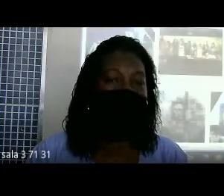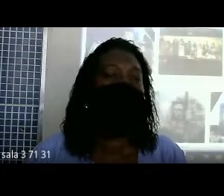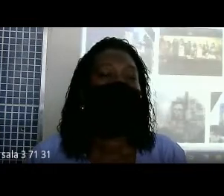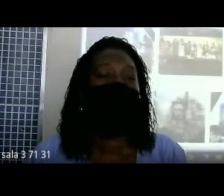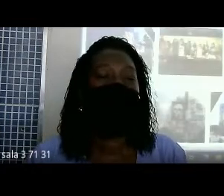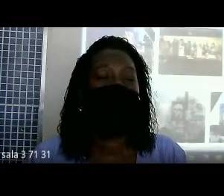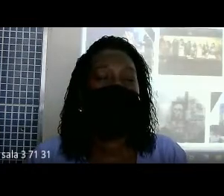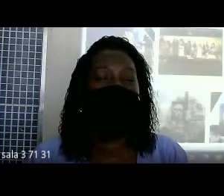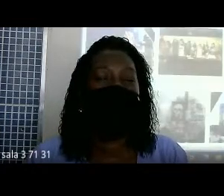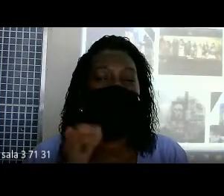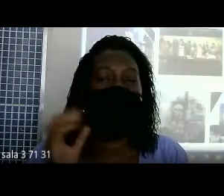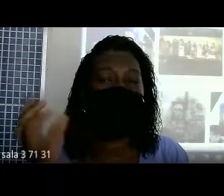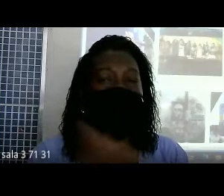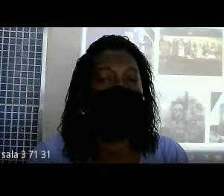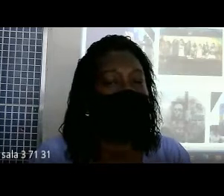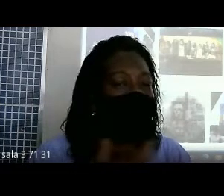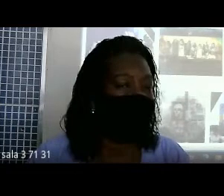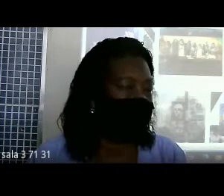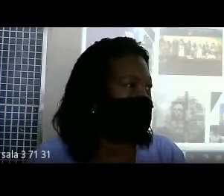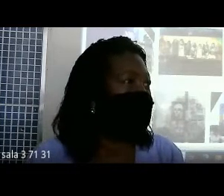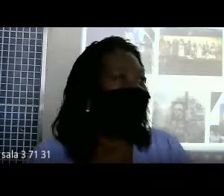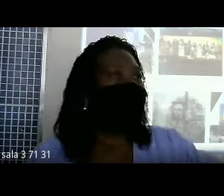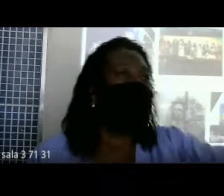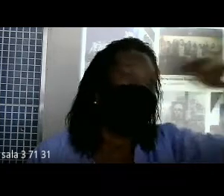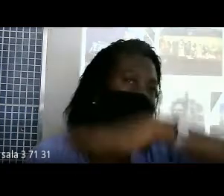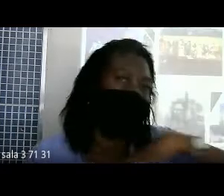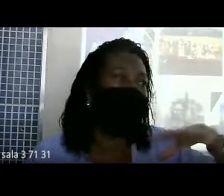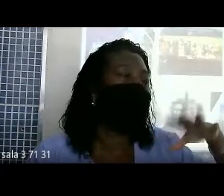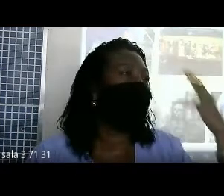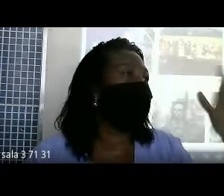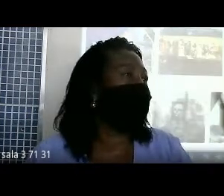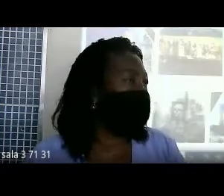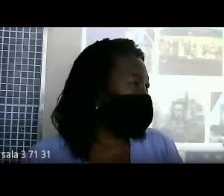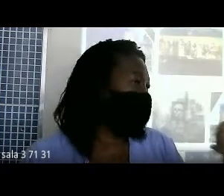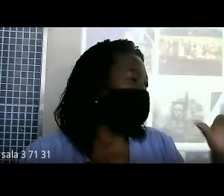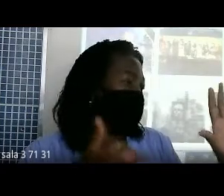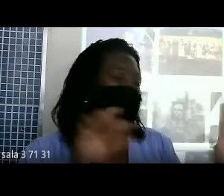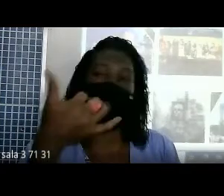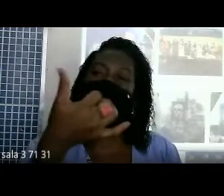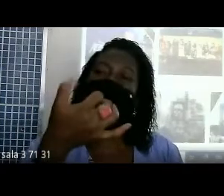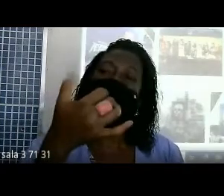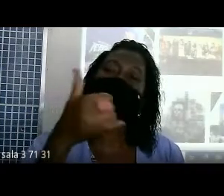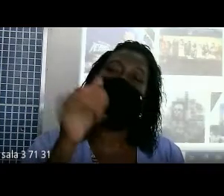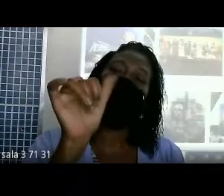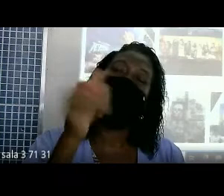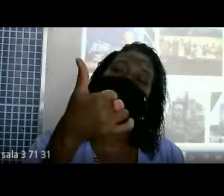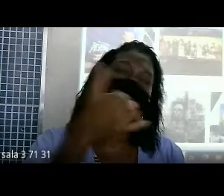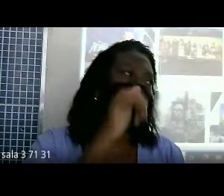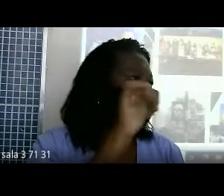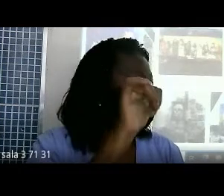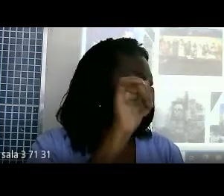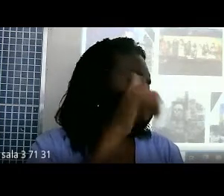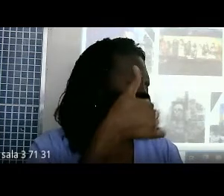desenhar, eu gosto de olhar o trabalho de vocês. Cada um aqui tem uma identidade. Por exemplo,